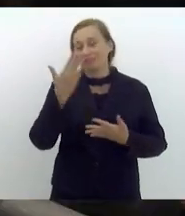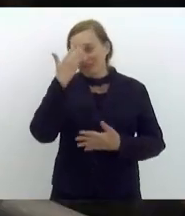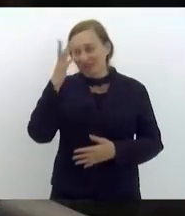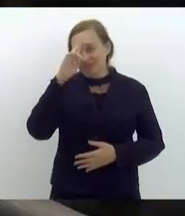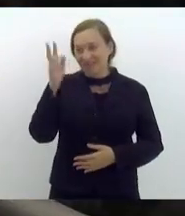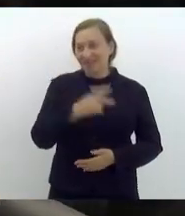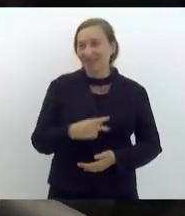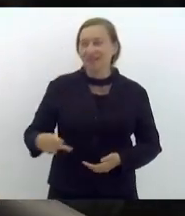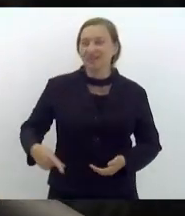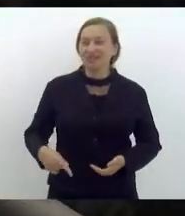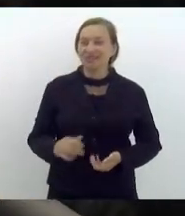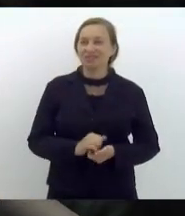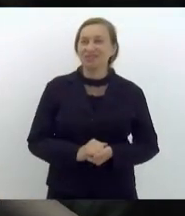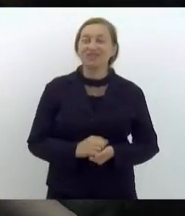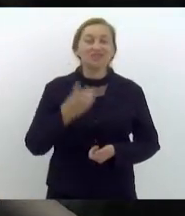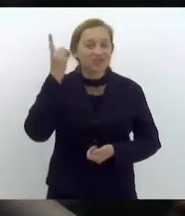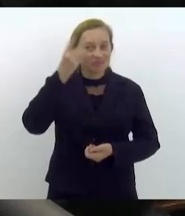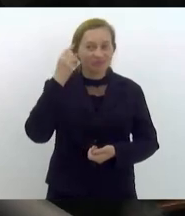presidente